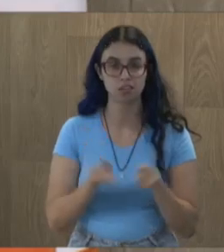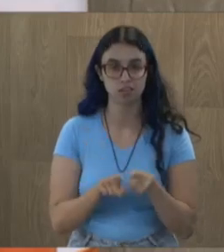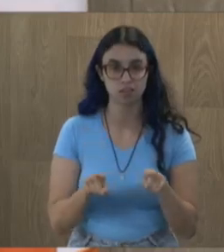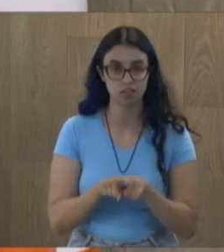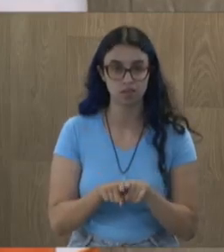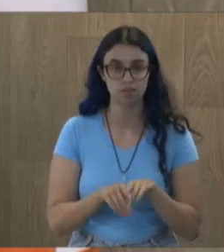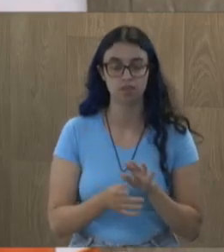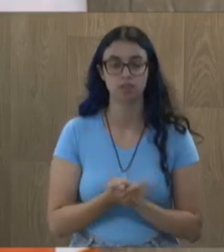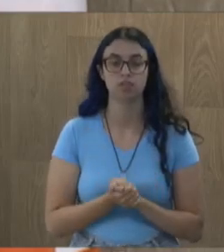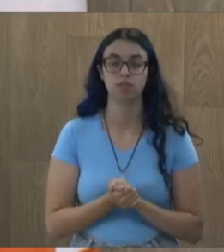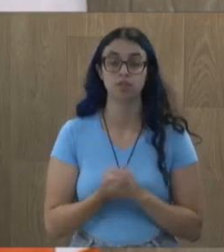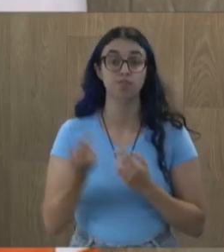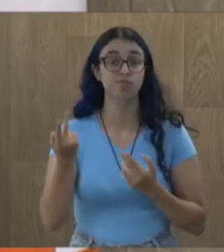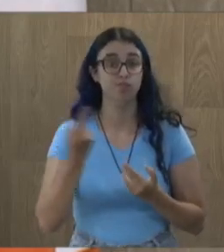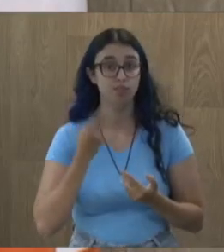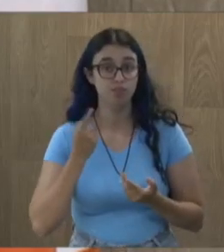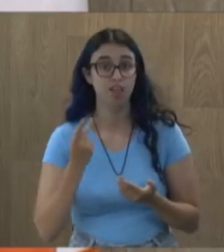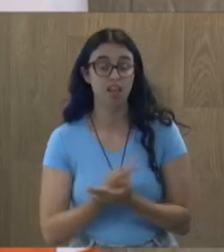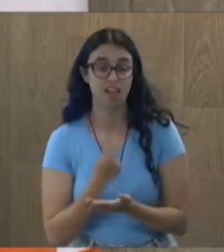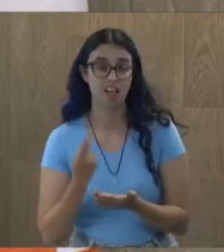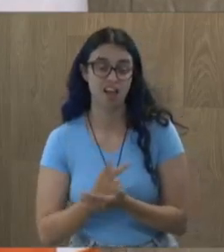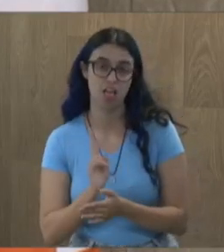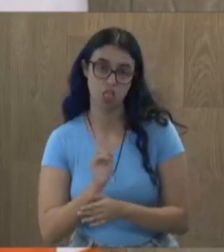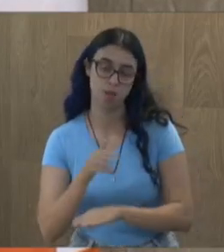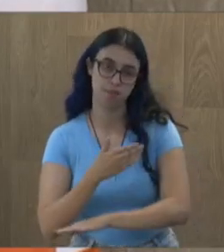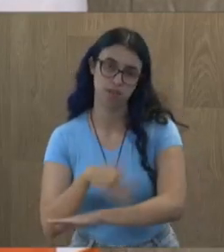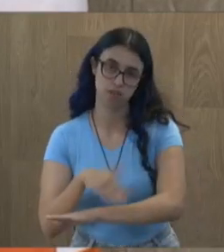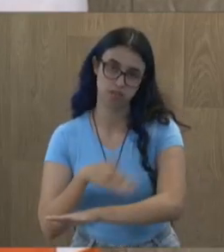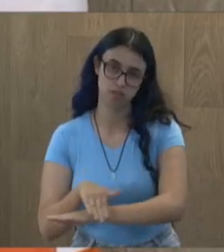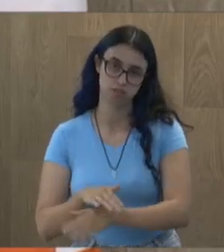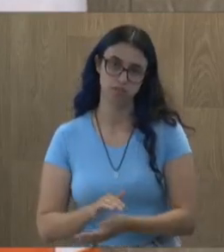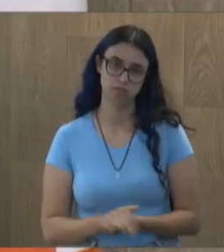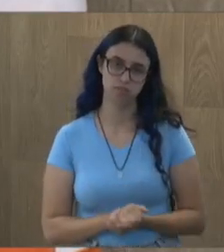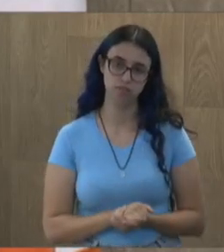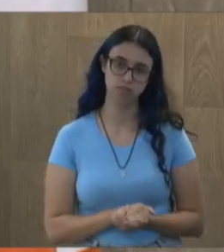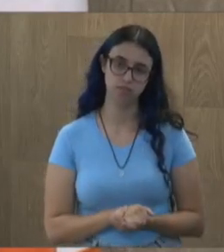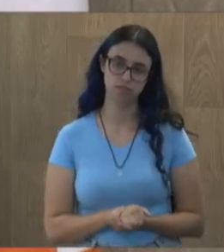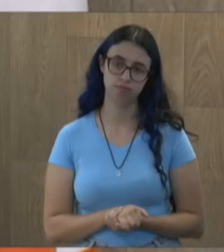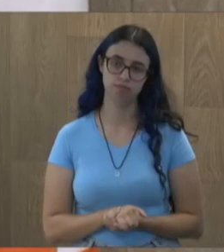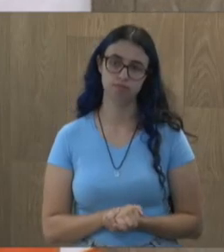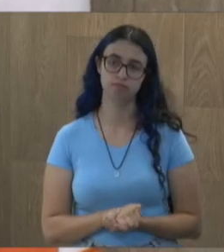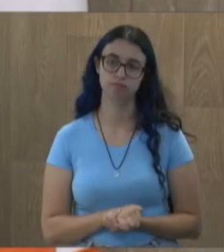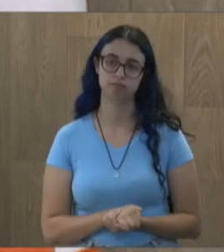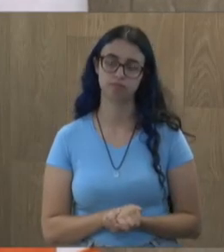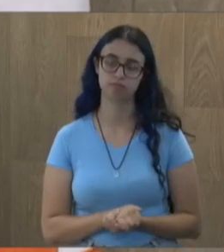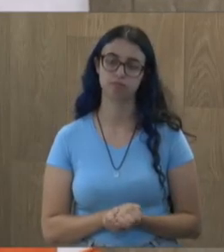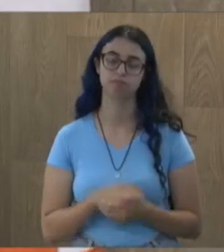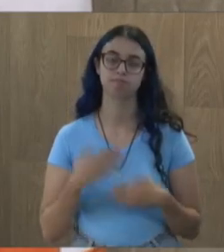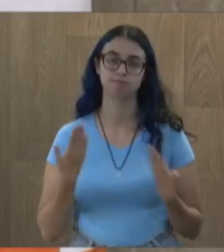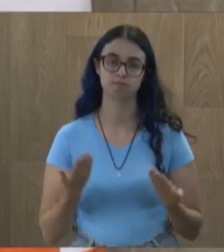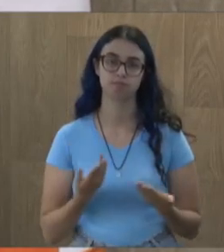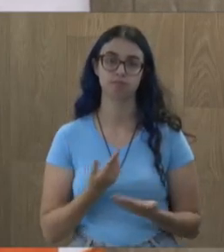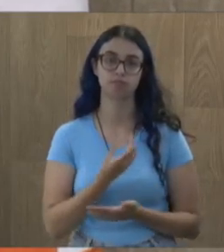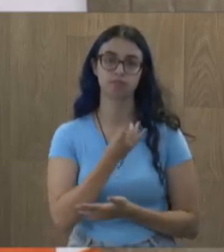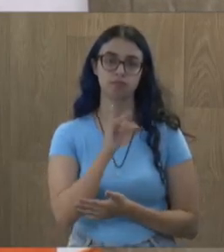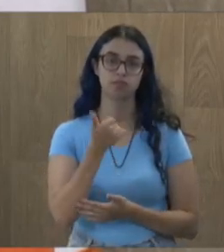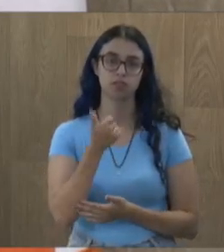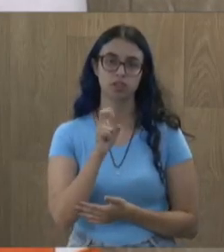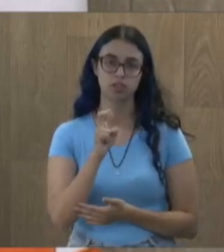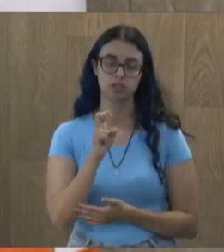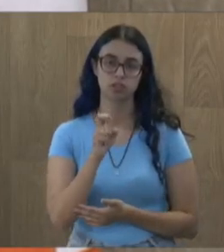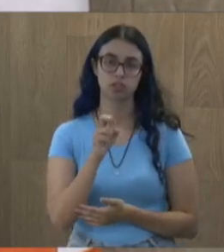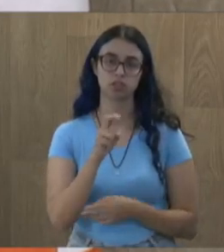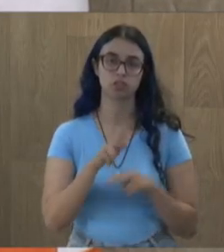nós dois erramos no nome da rua. Continuando, além dessa solicitação aqui, senhor presidente, 15 de junho de 2021,